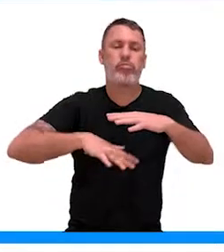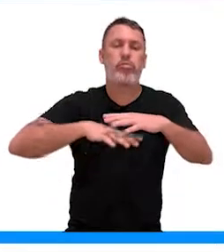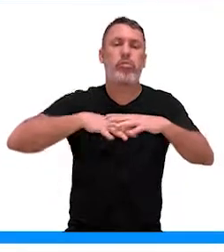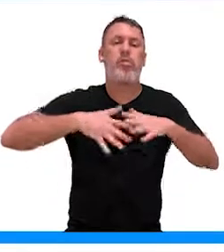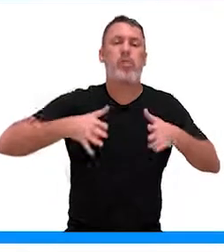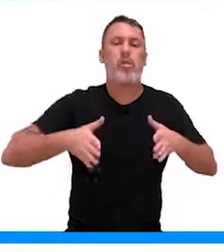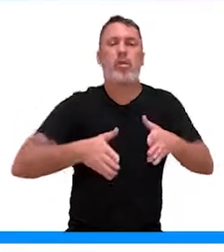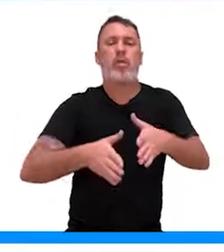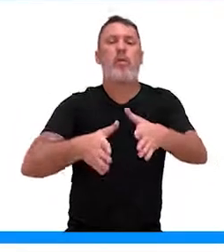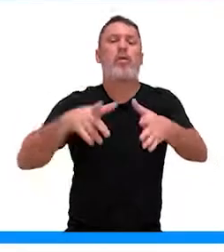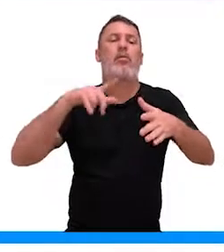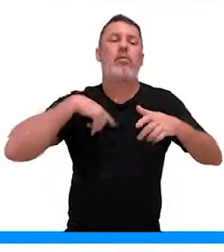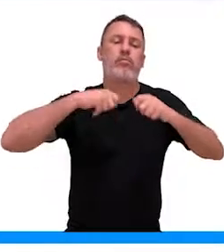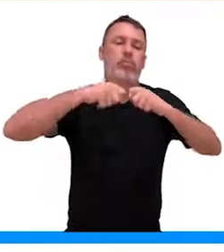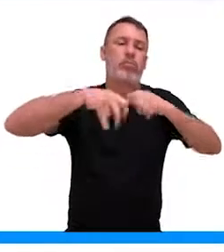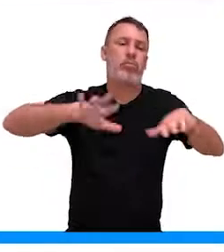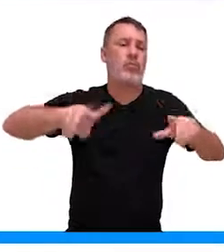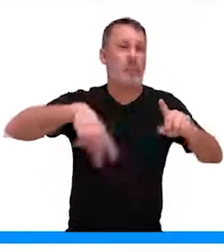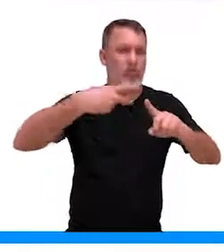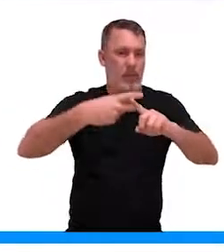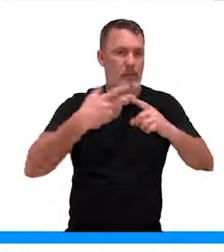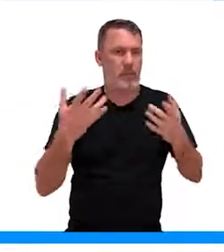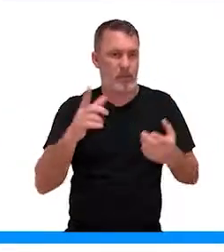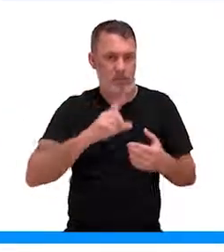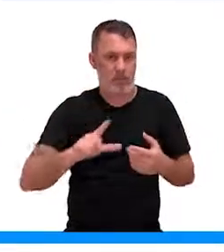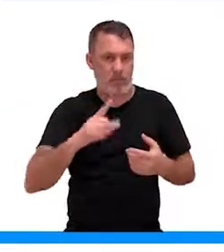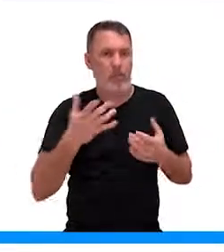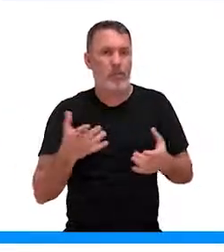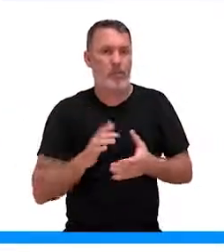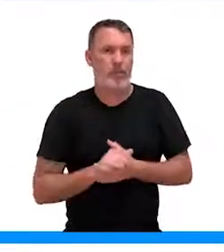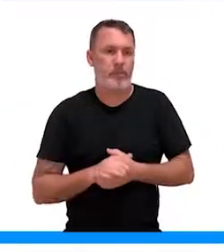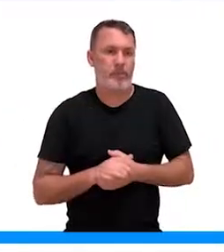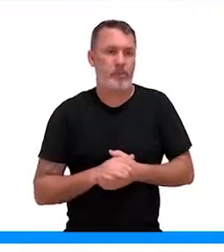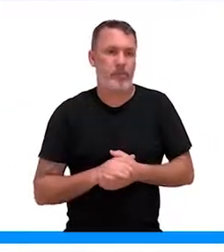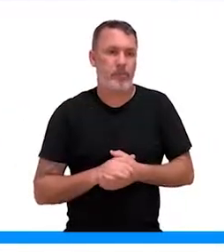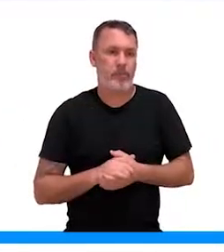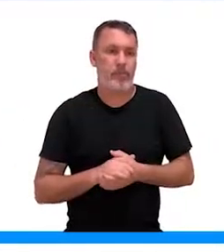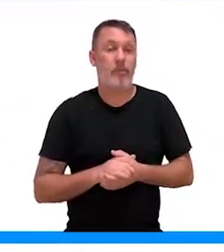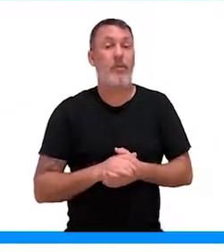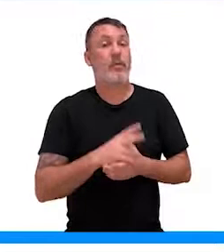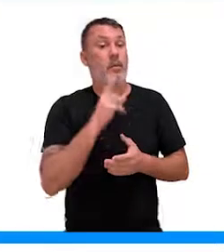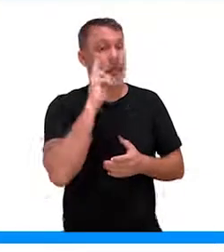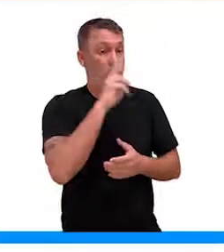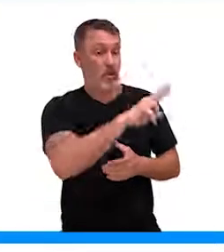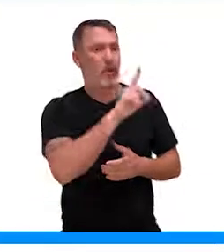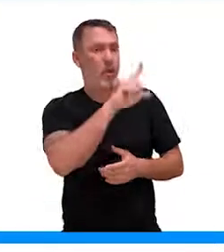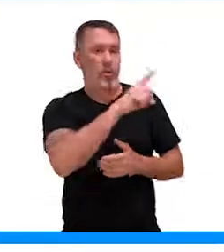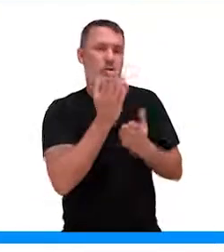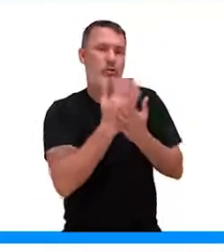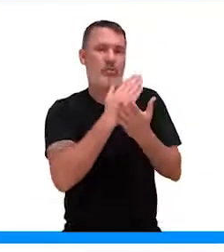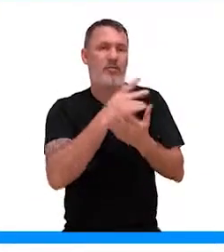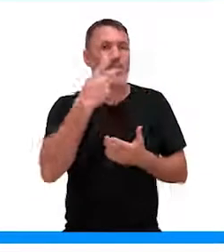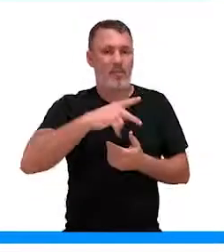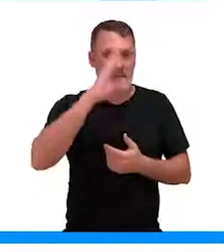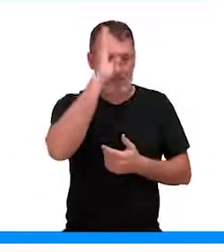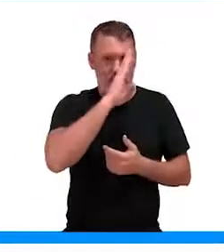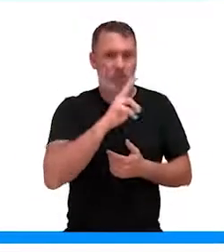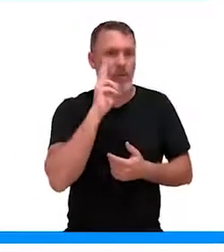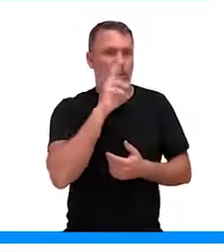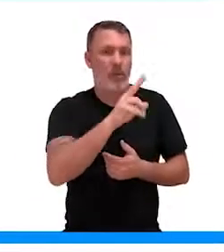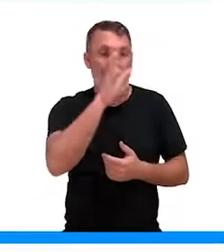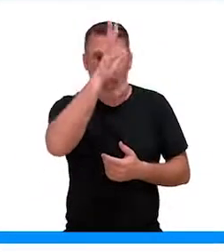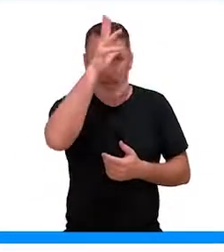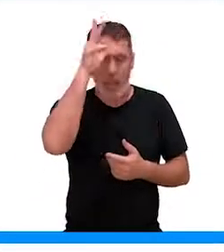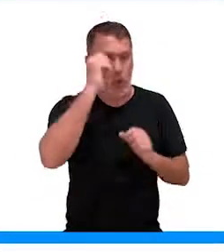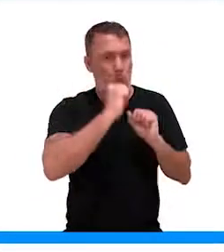você tem um nível de recarga de aquíferos também maior. Aqui nós temos, claro, a divisão hidrográfica brasileira, a bacia amazônica, que